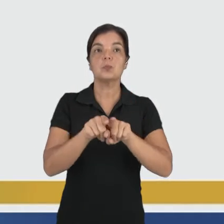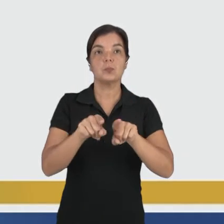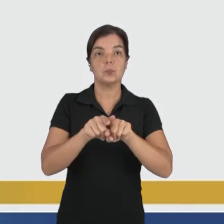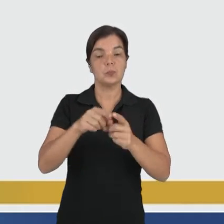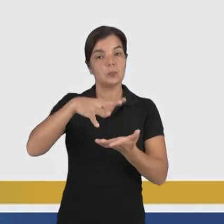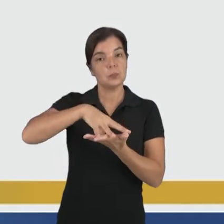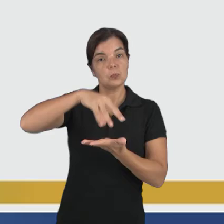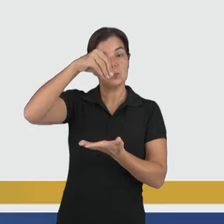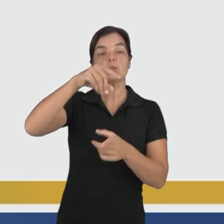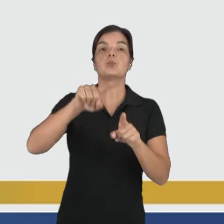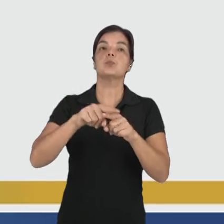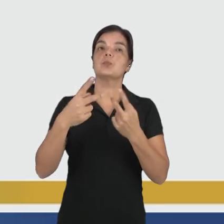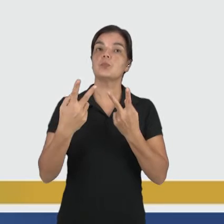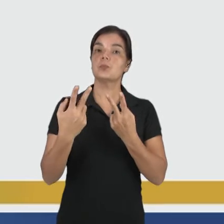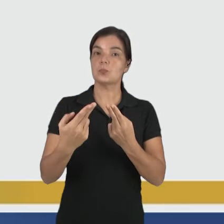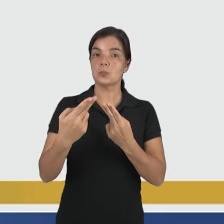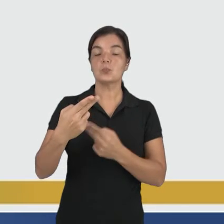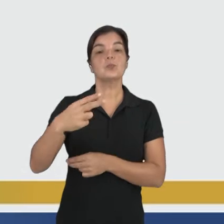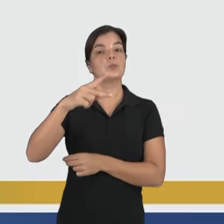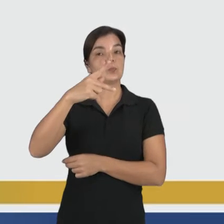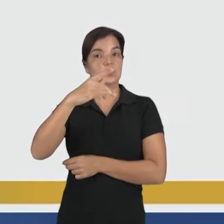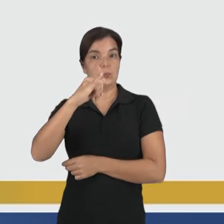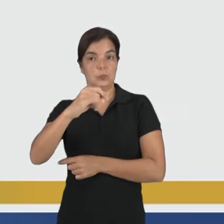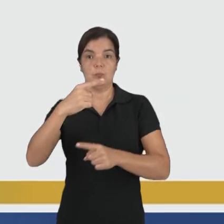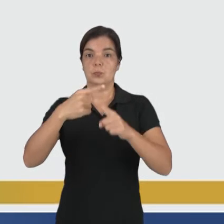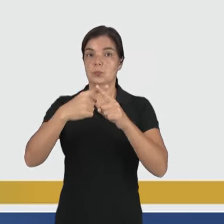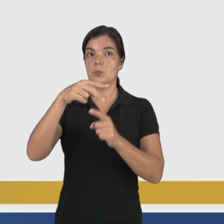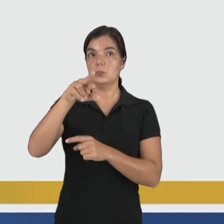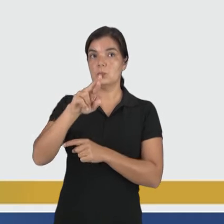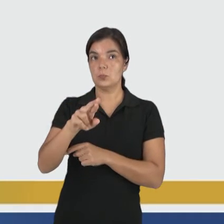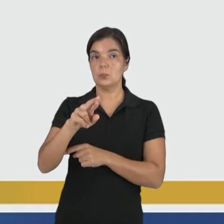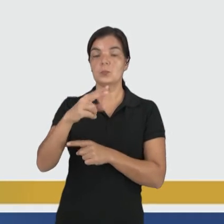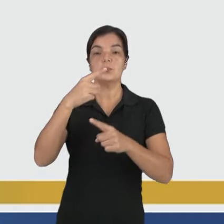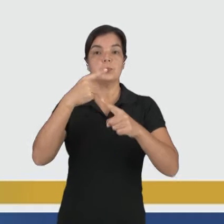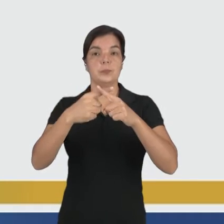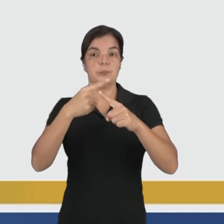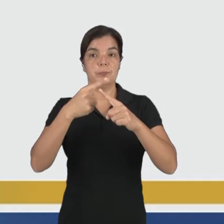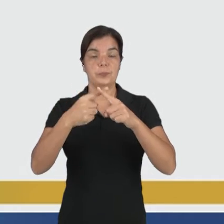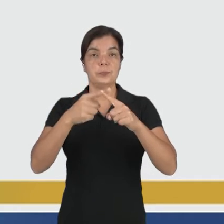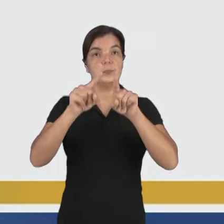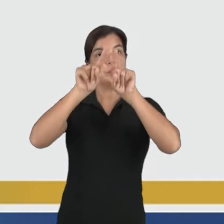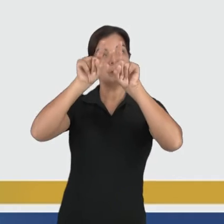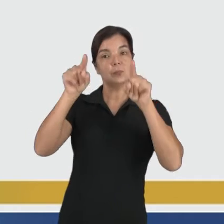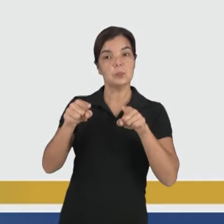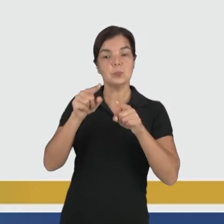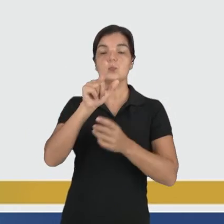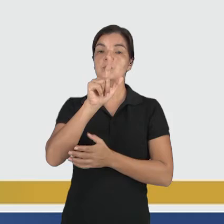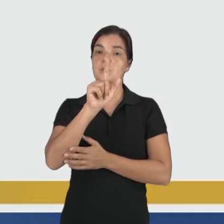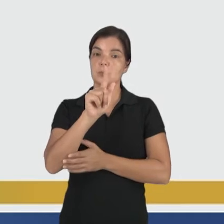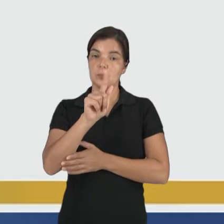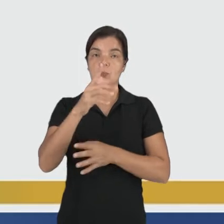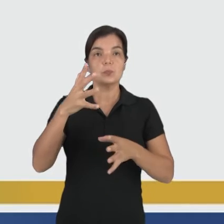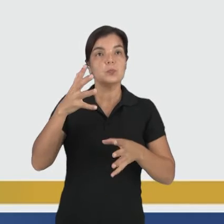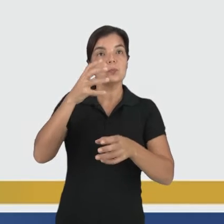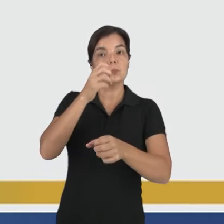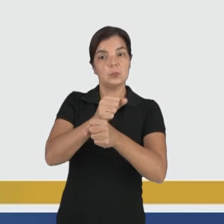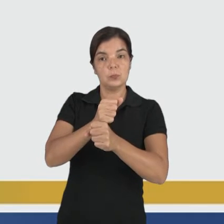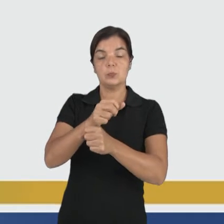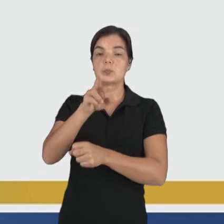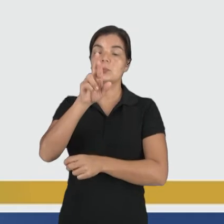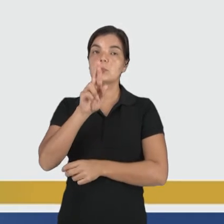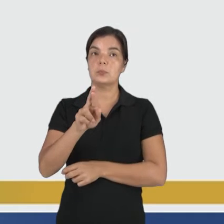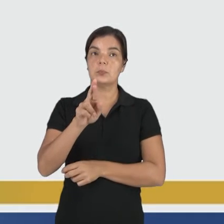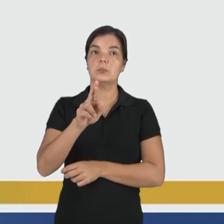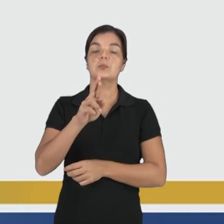cone é igual ao π vezes o raio vezes a soma da